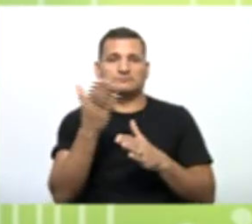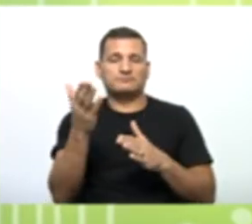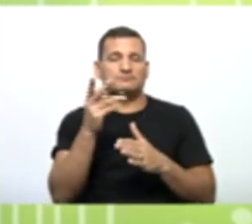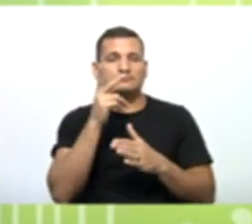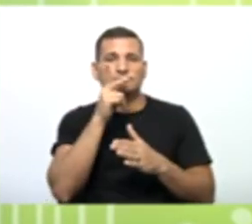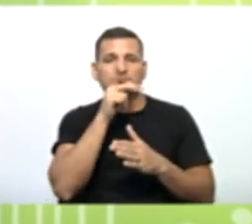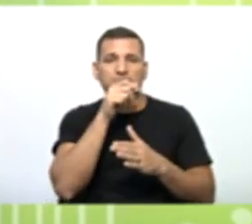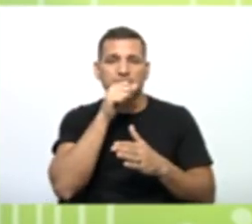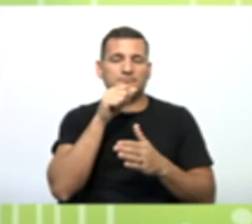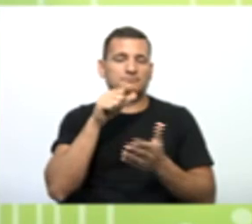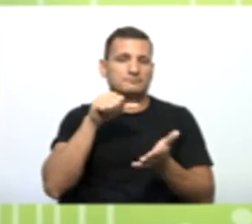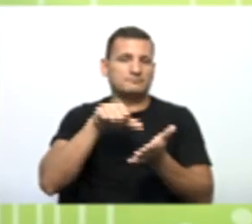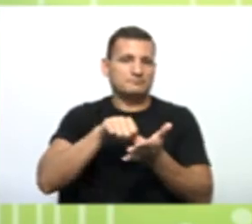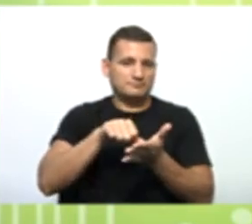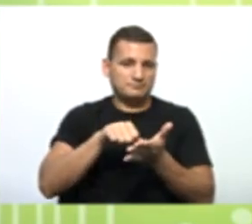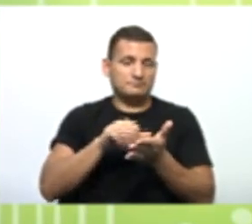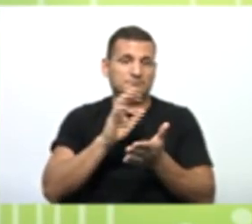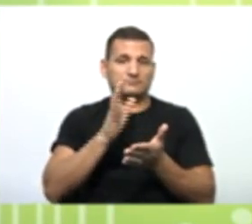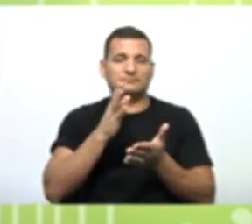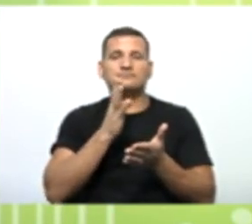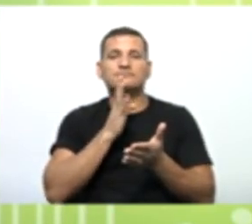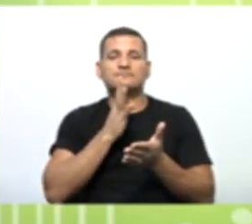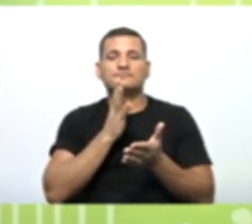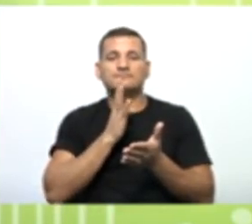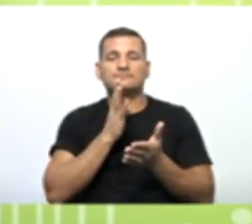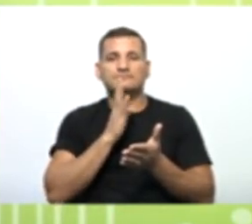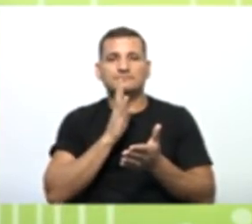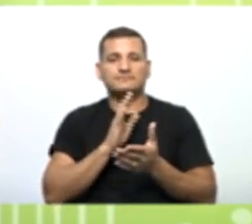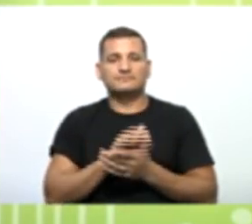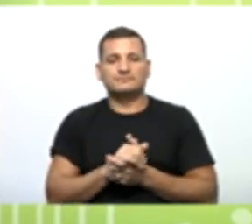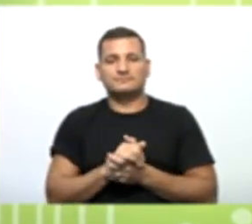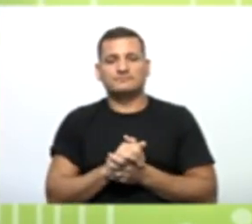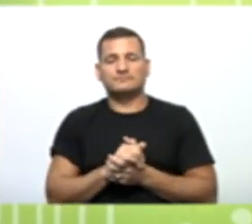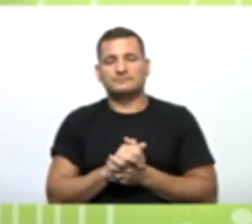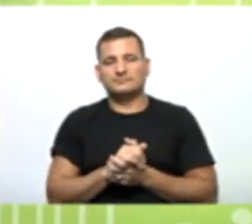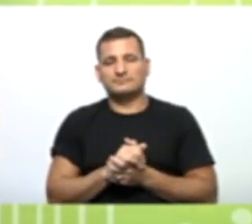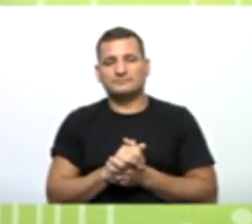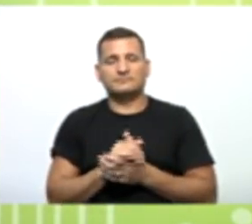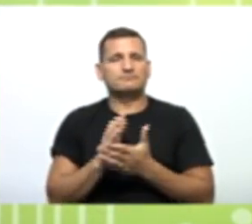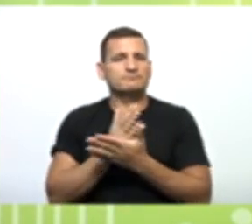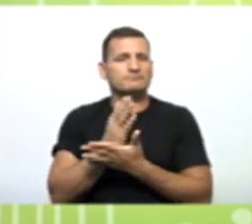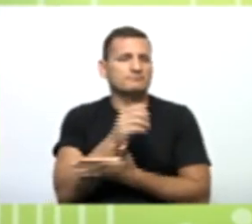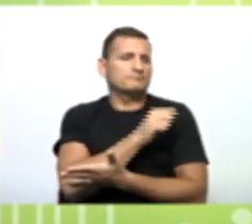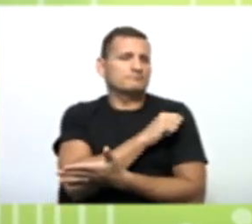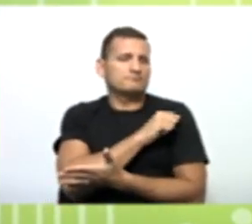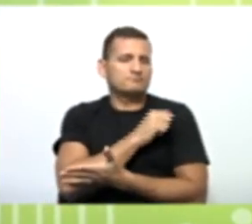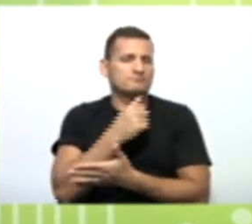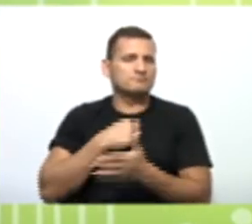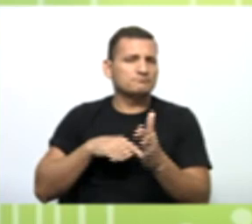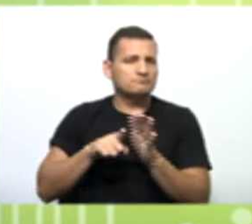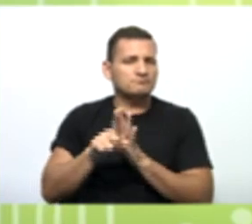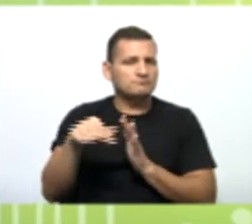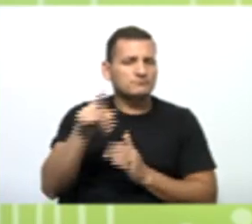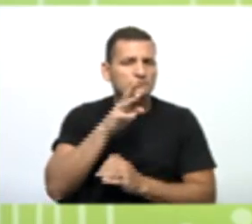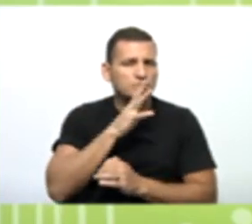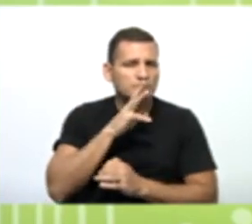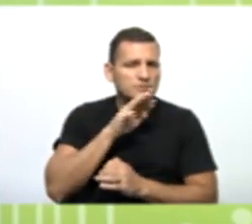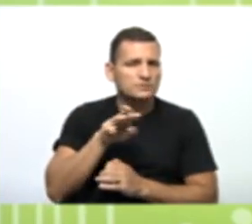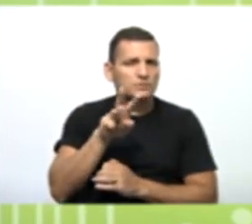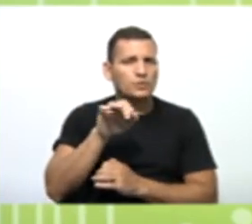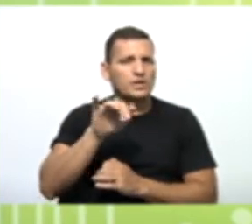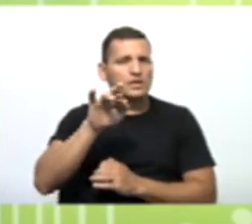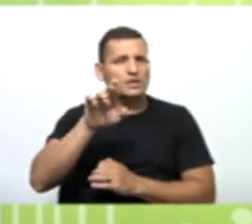Zona Norte que participou, já conhece. Muitos alunos, quando eu chego na sala de aula, gente, vocês conhecem o Wireframe?